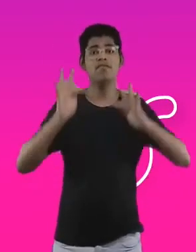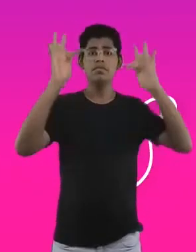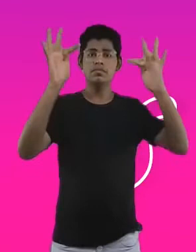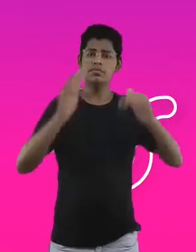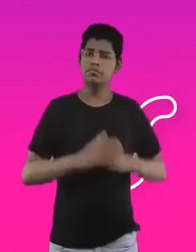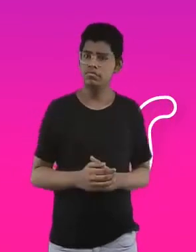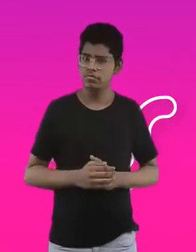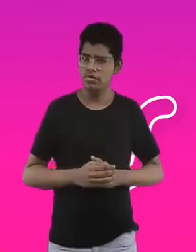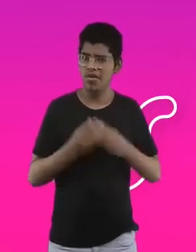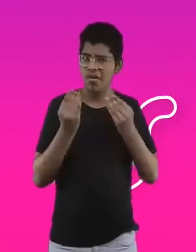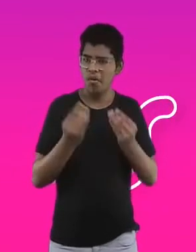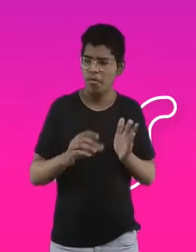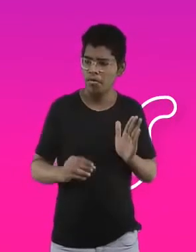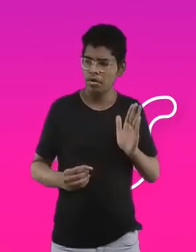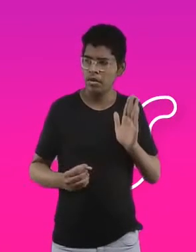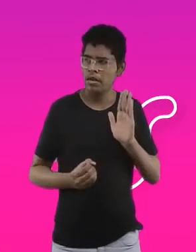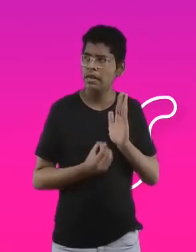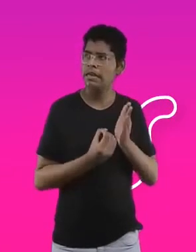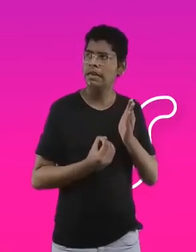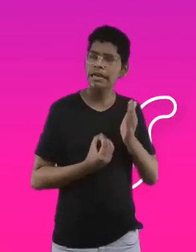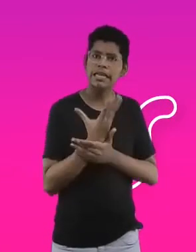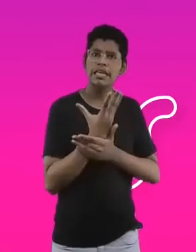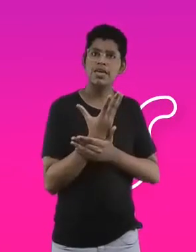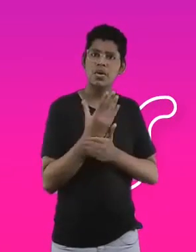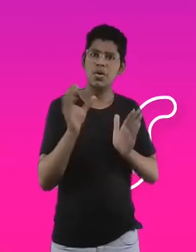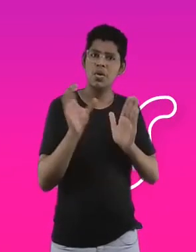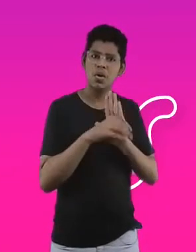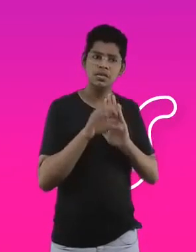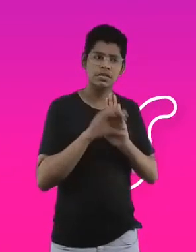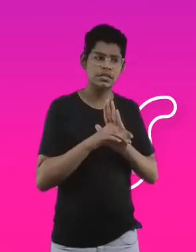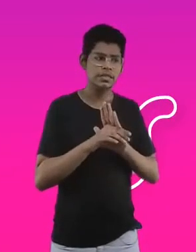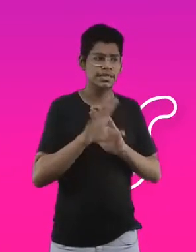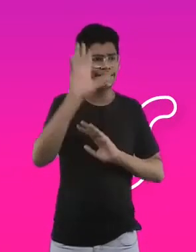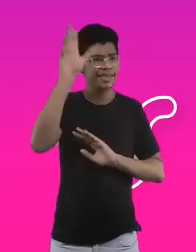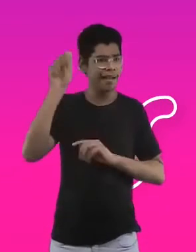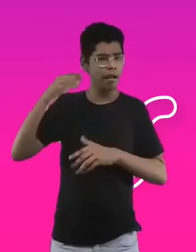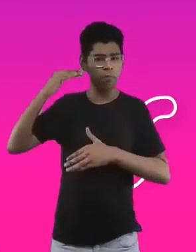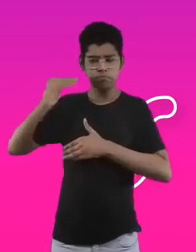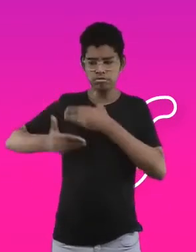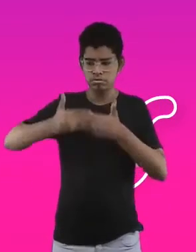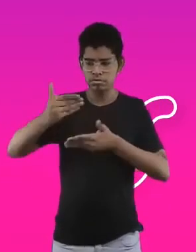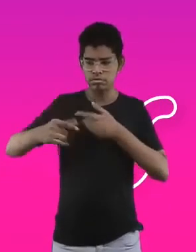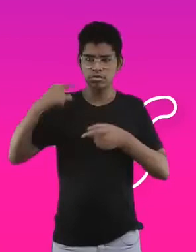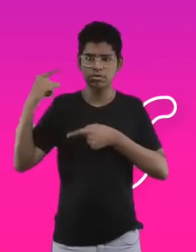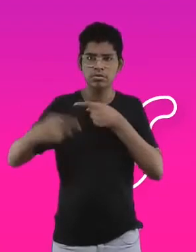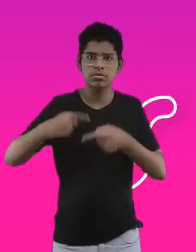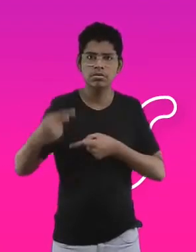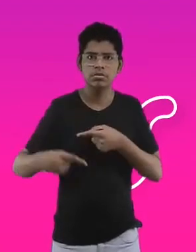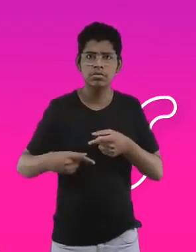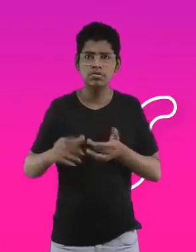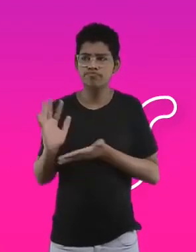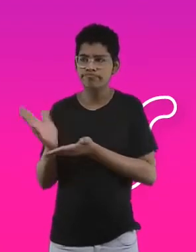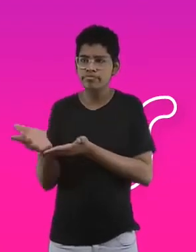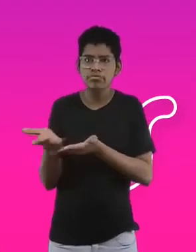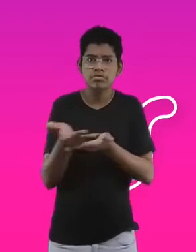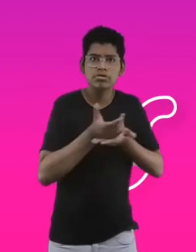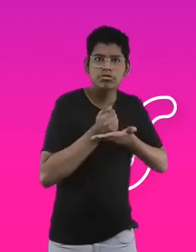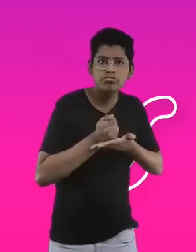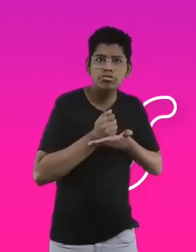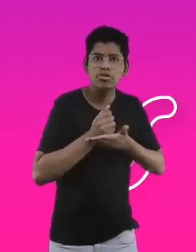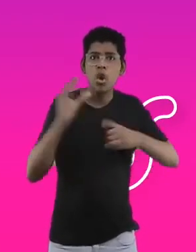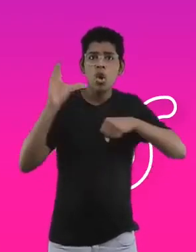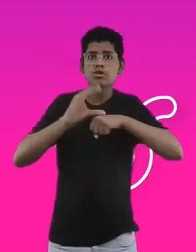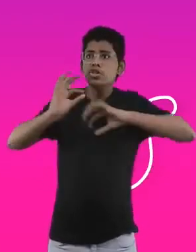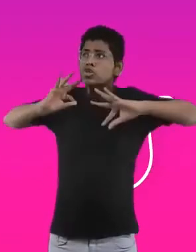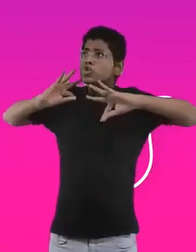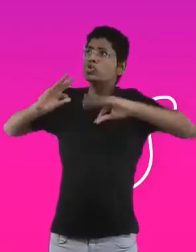cunhar descendentes, né, afrodescendentes, e como que você consegue cunhar um continente inteiro já que já